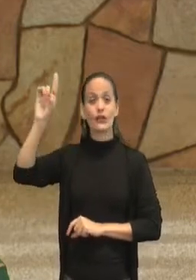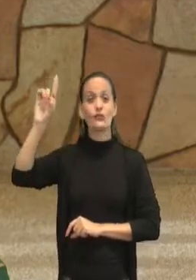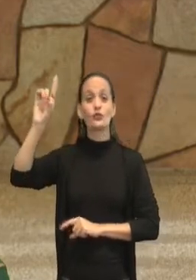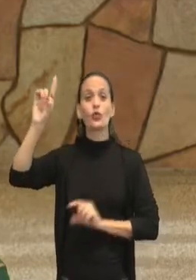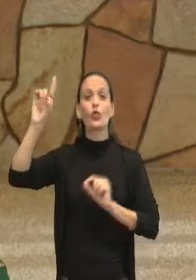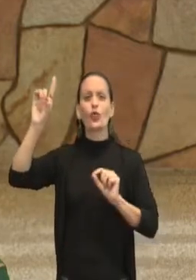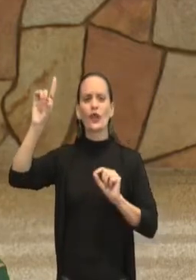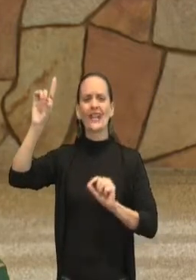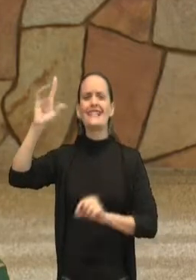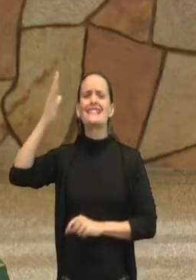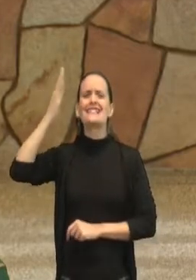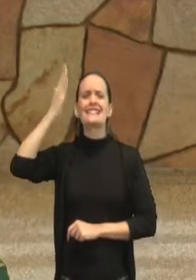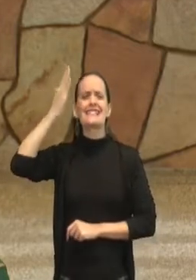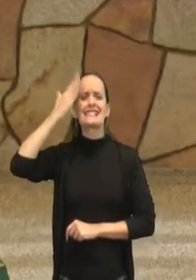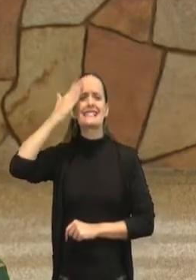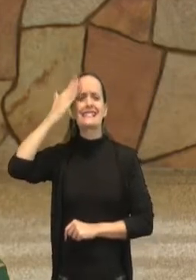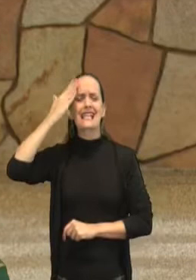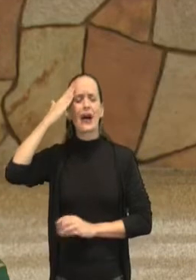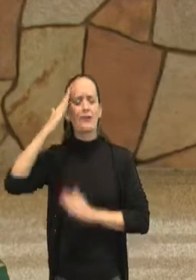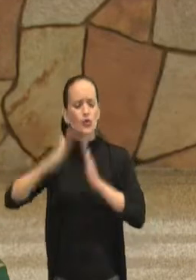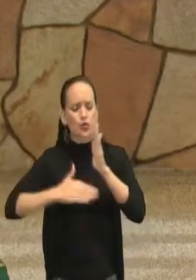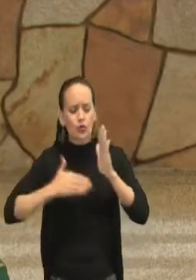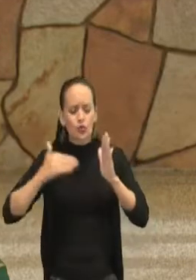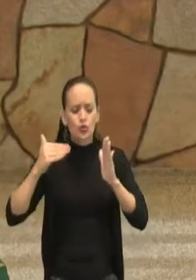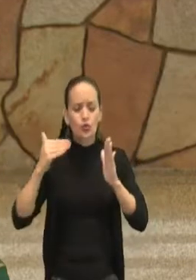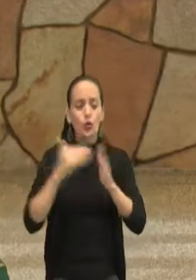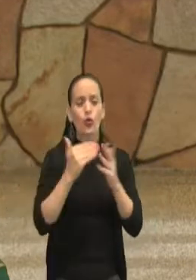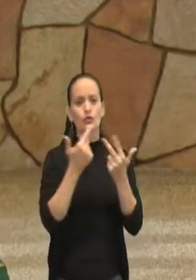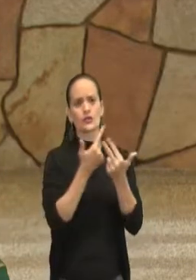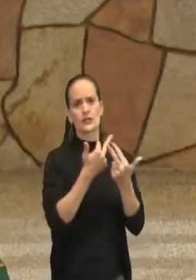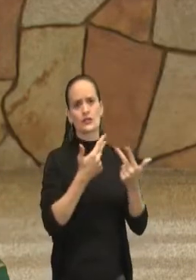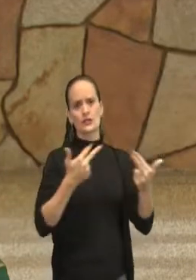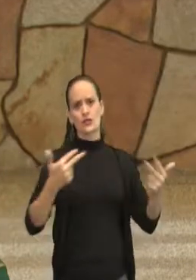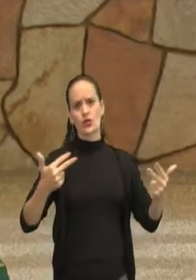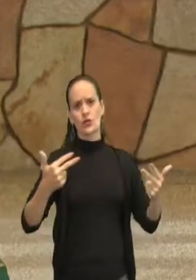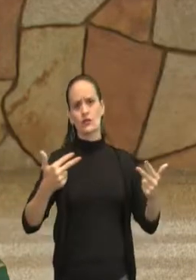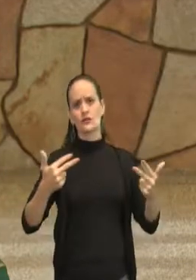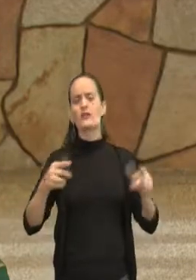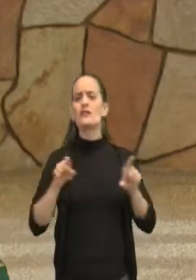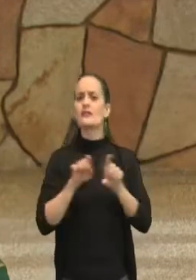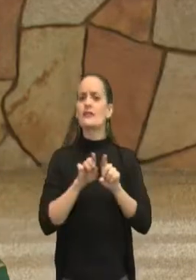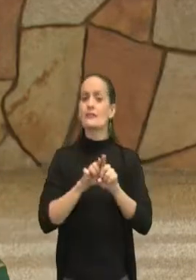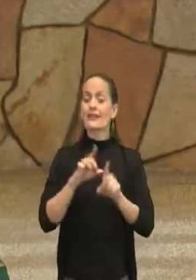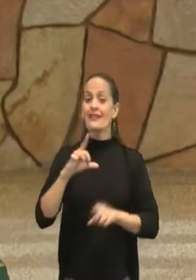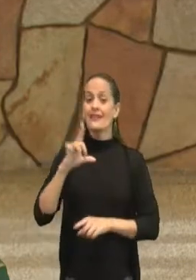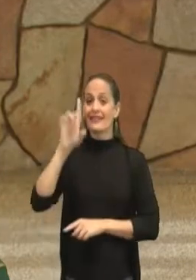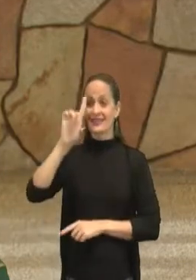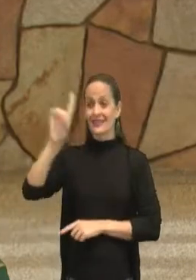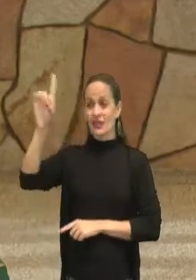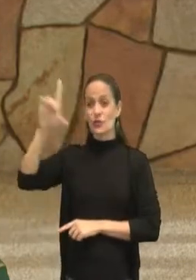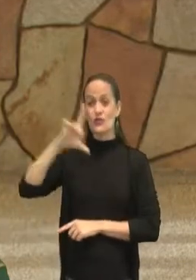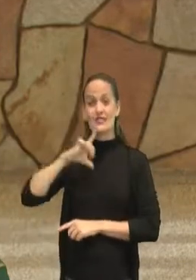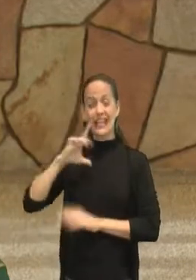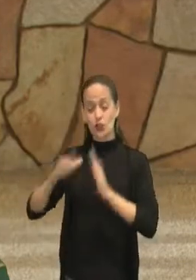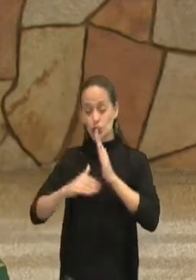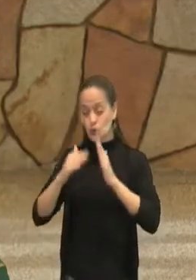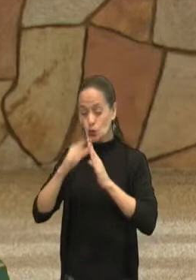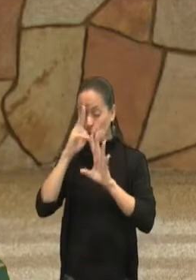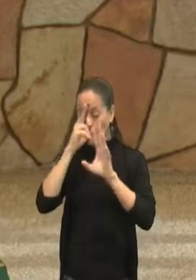Ele sabe todas as coisas. Deus é onipotente, Ele tem todo o poder. Deus